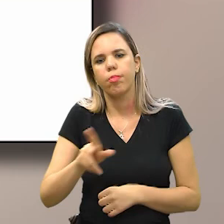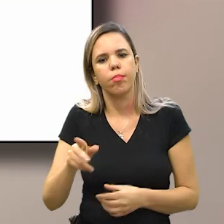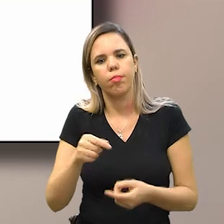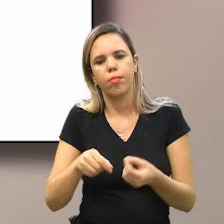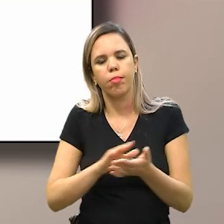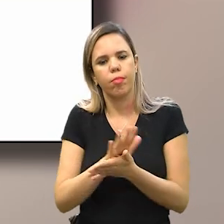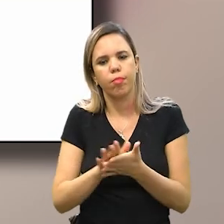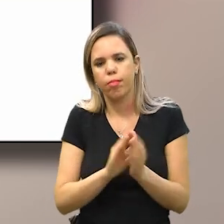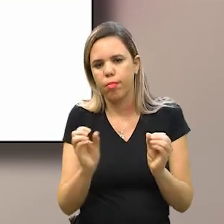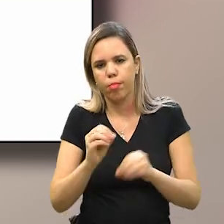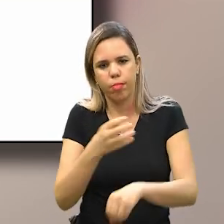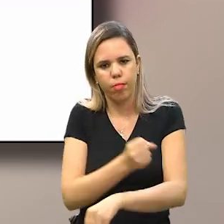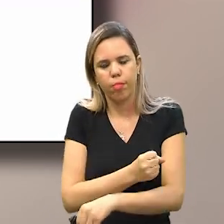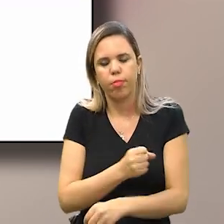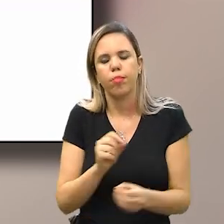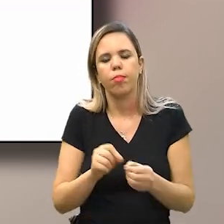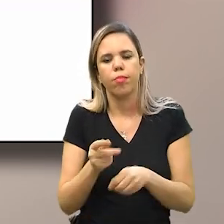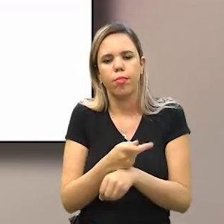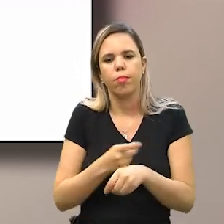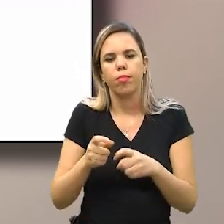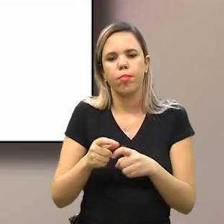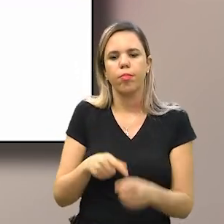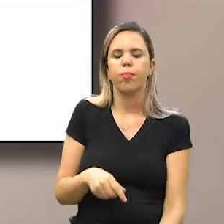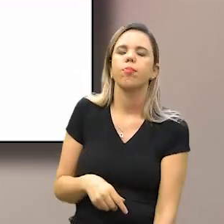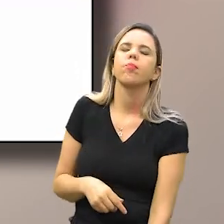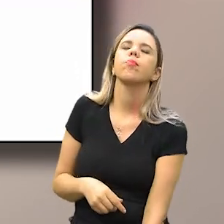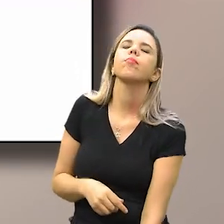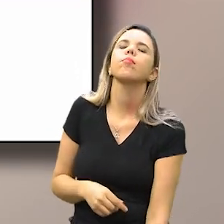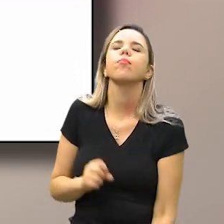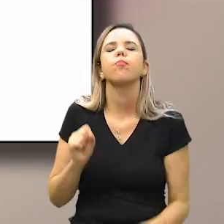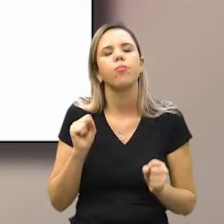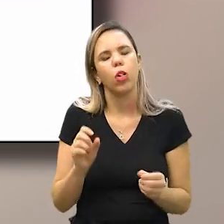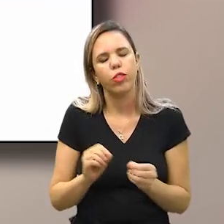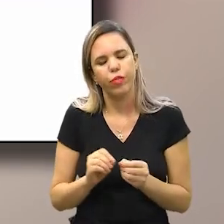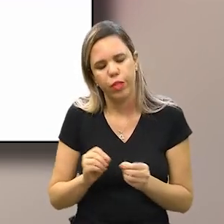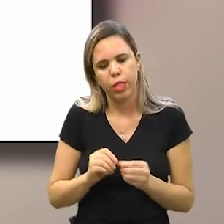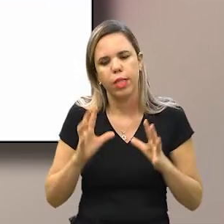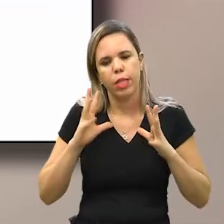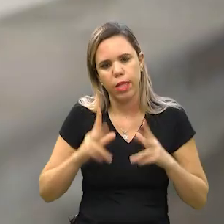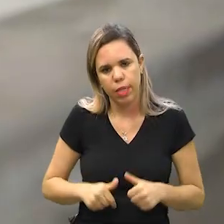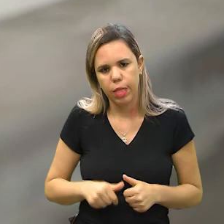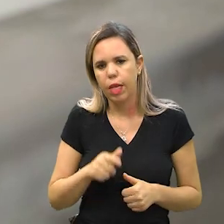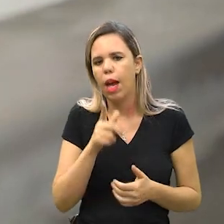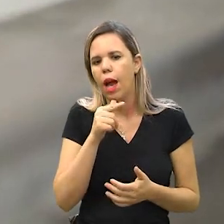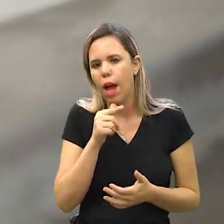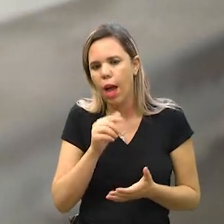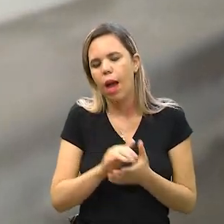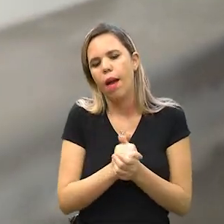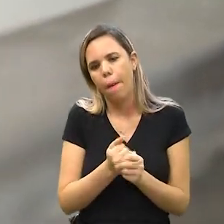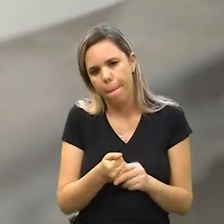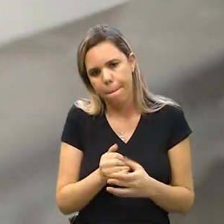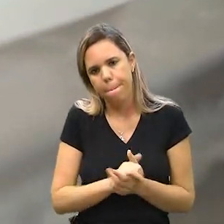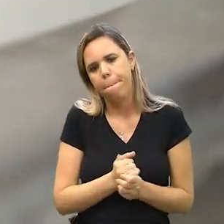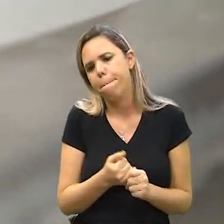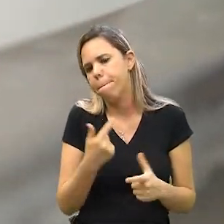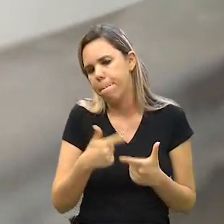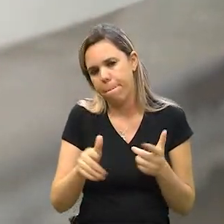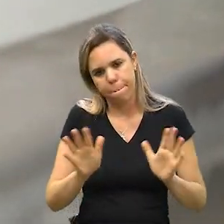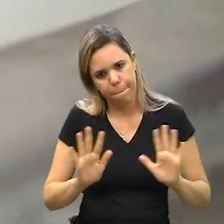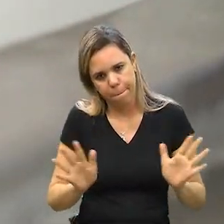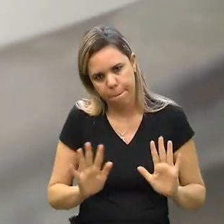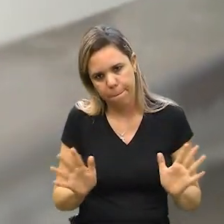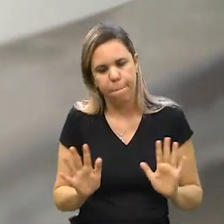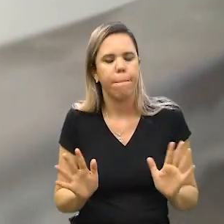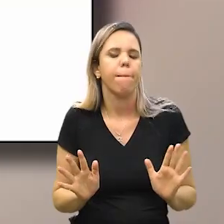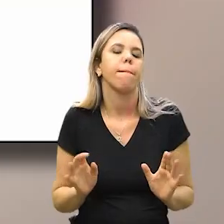passar nada. O que a pessoa deve fazer até procurar um médico? Ela pode fazer uma limpeza com água e sabonete, isso não tem